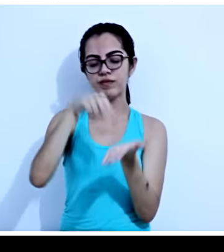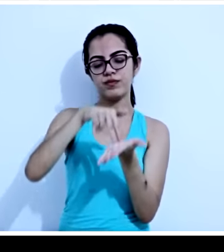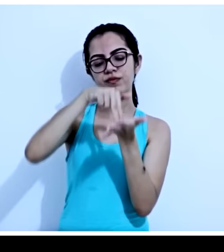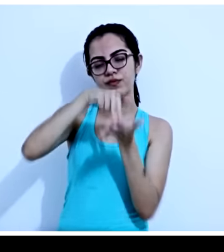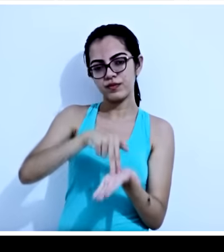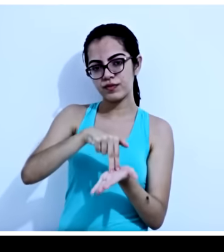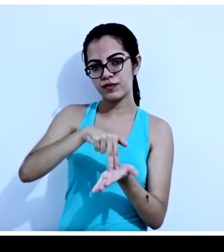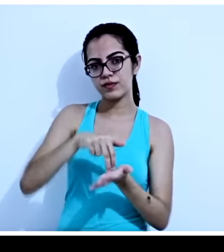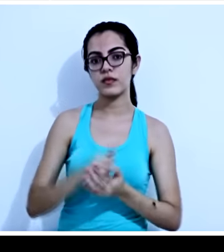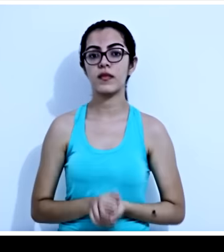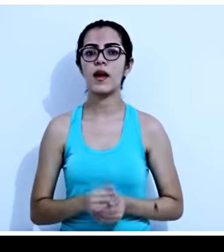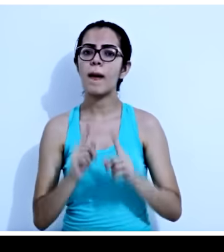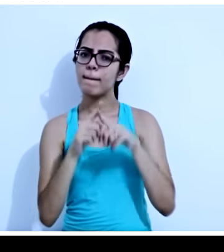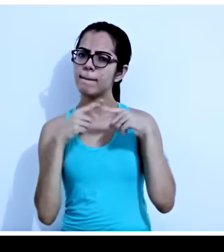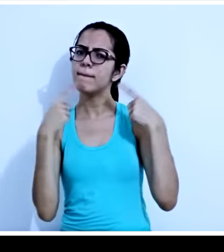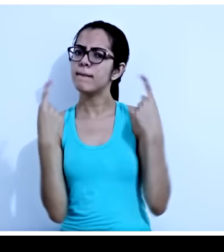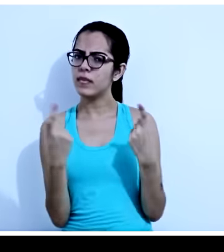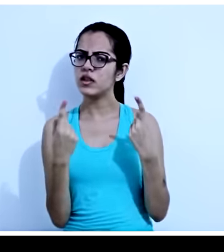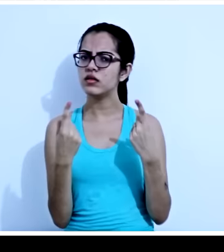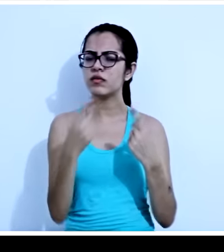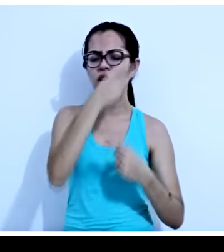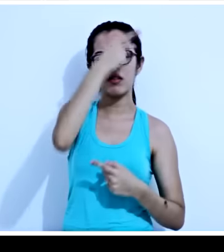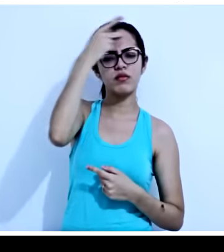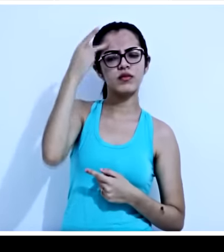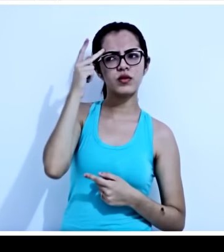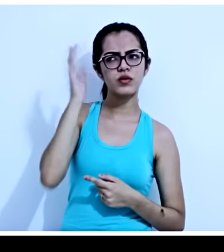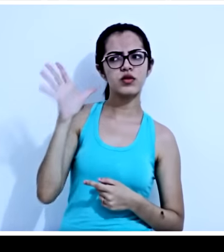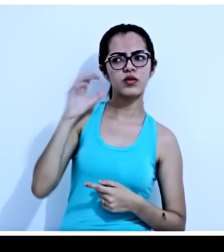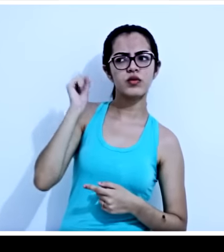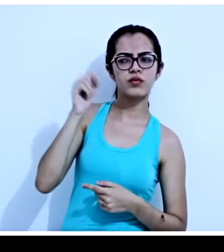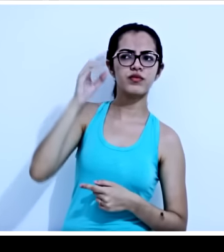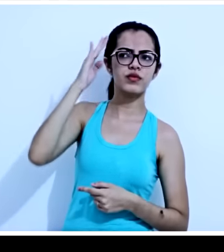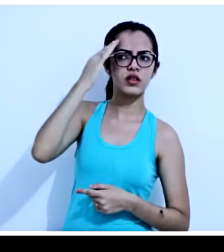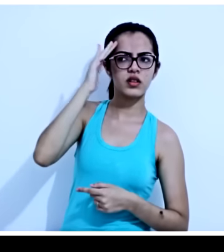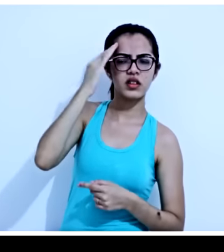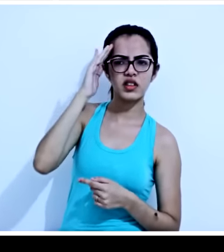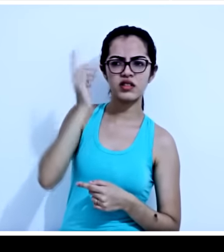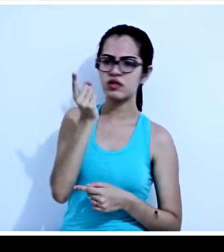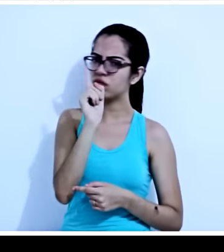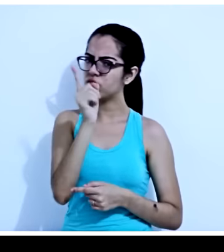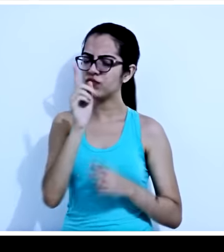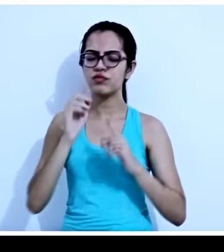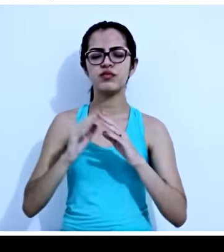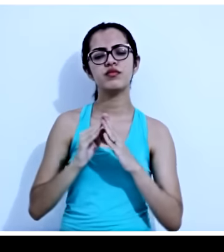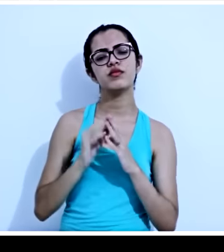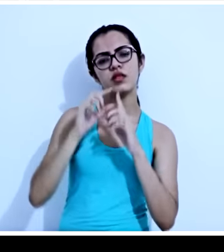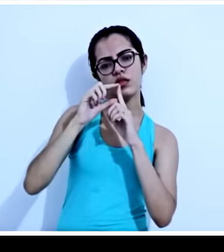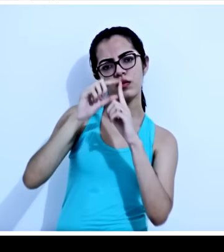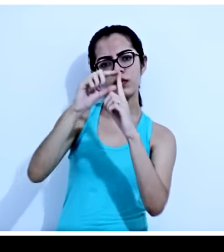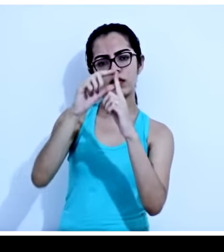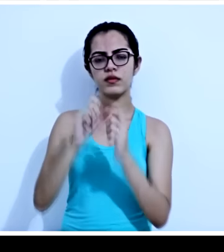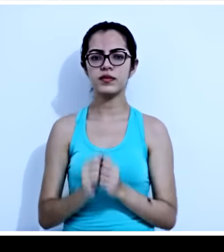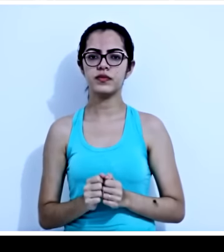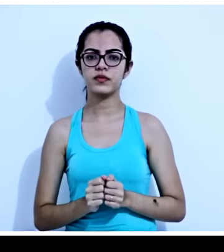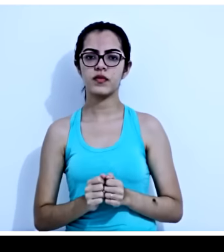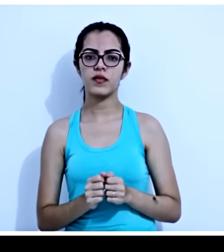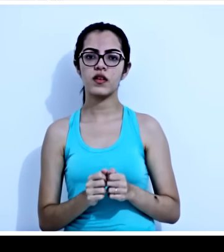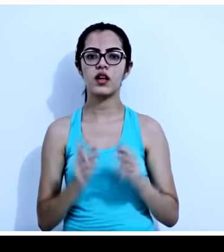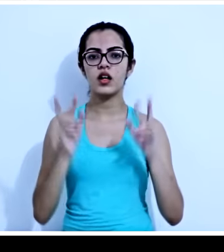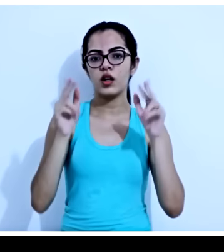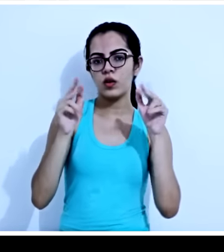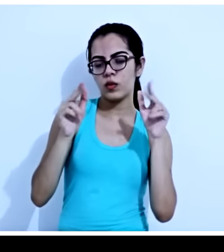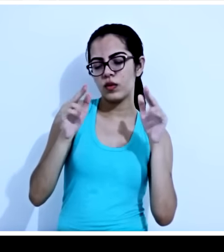rocha. Aquele, porém, que ouve estas minhas palavras e não as praticam, é comparado a um